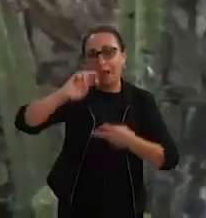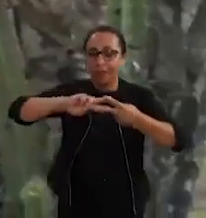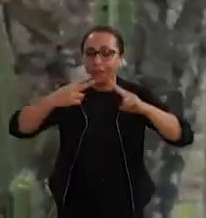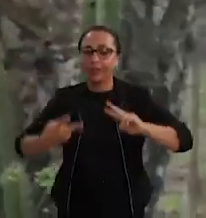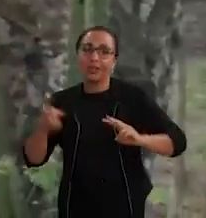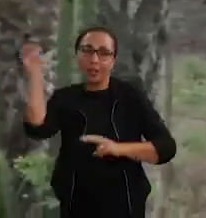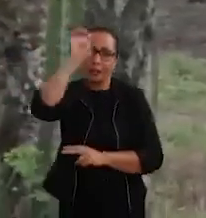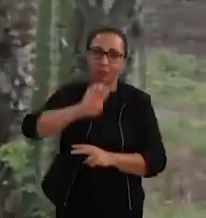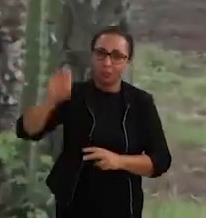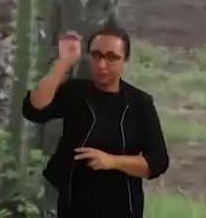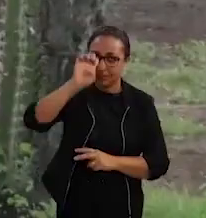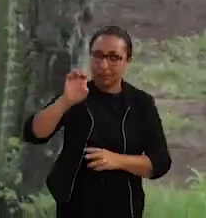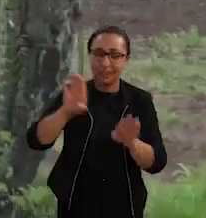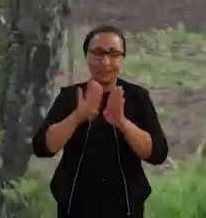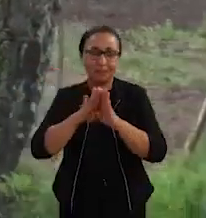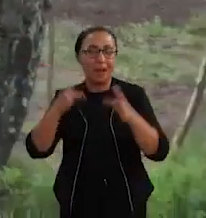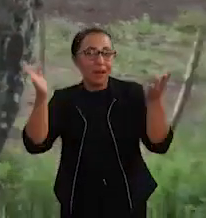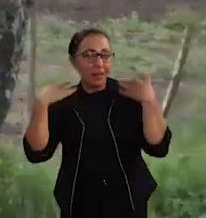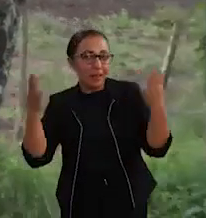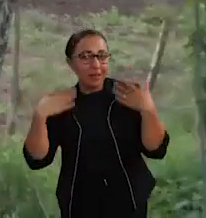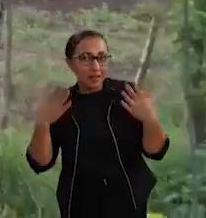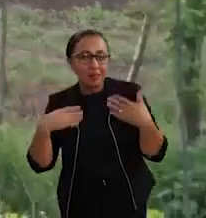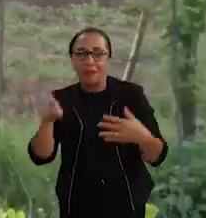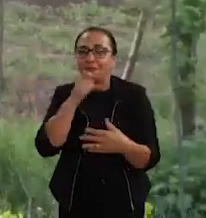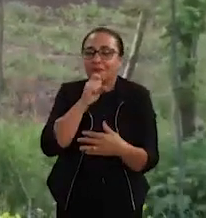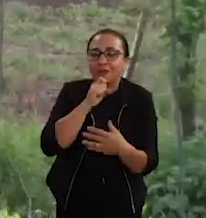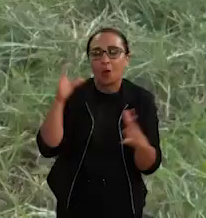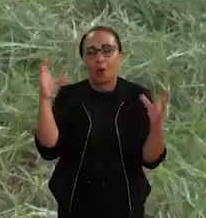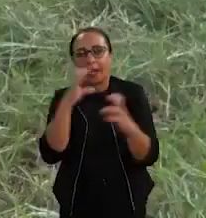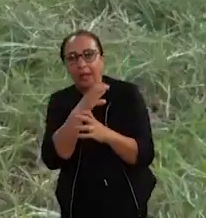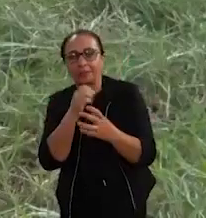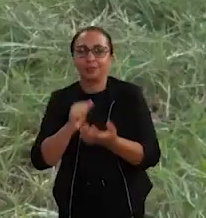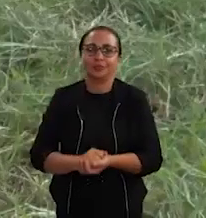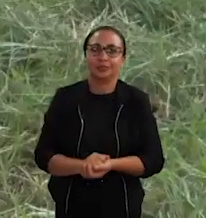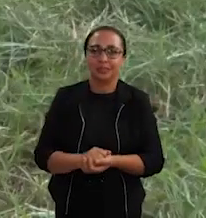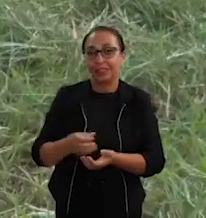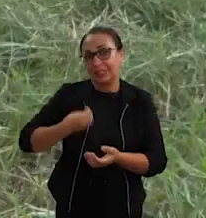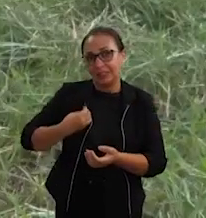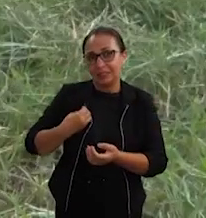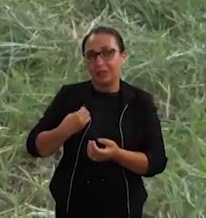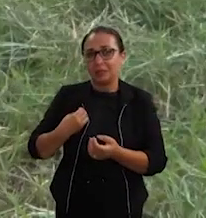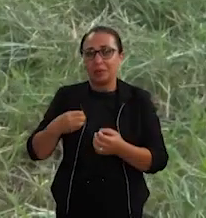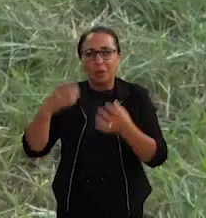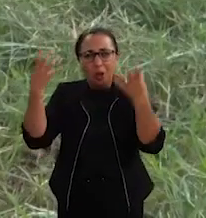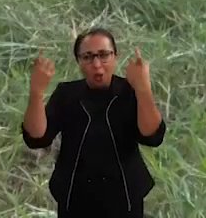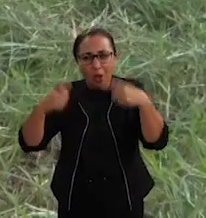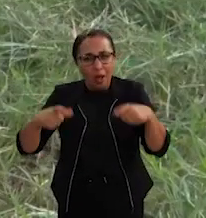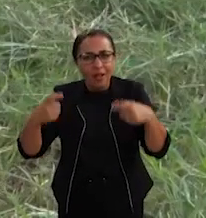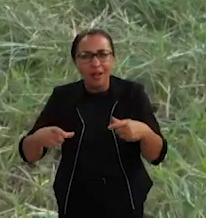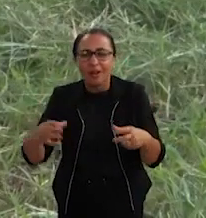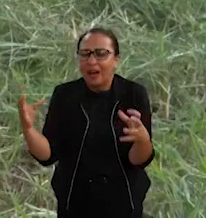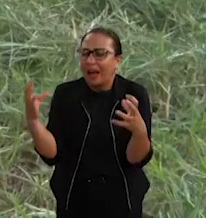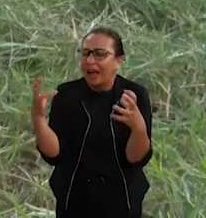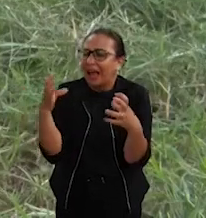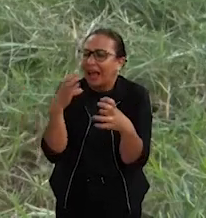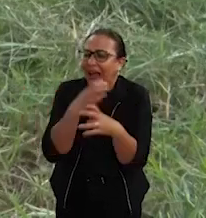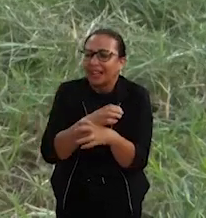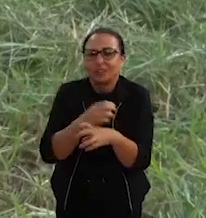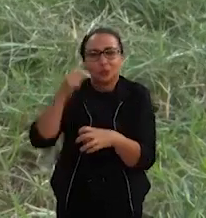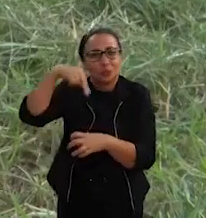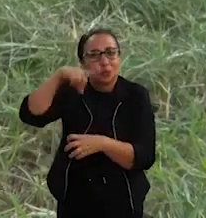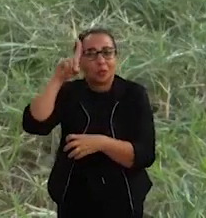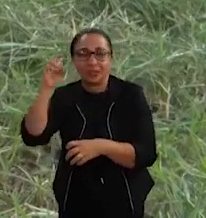europeia. E genética europeia é genética de clima temperado. E nós estamos numa região extremamente quente, né?